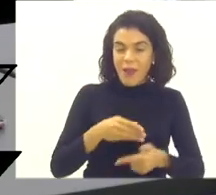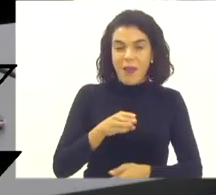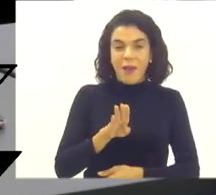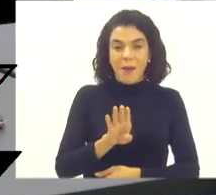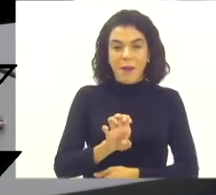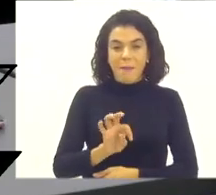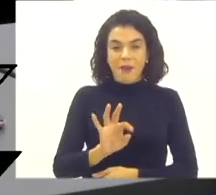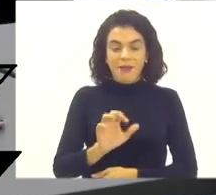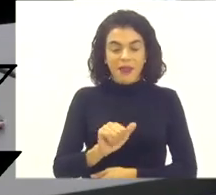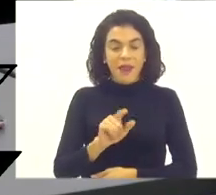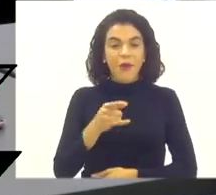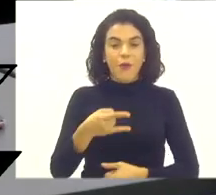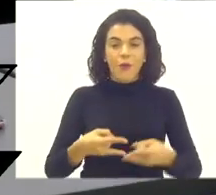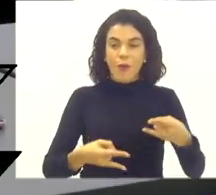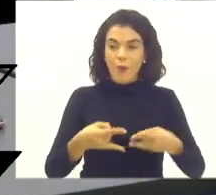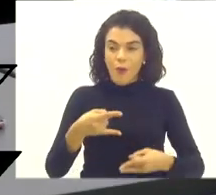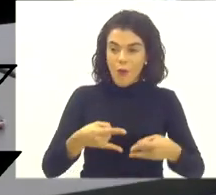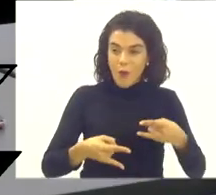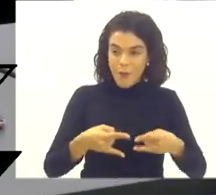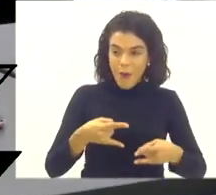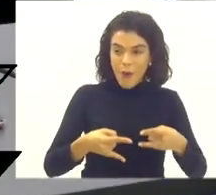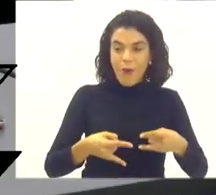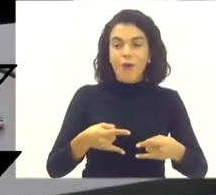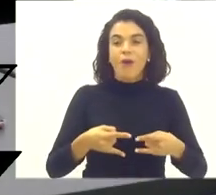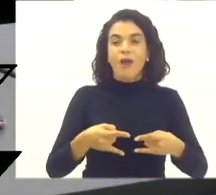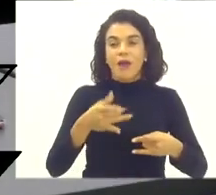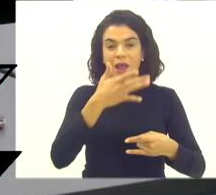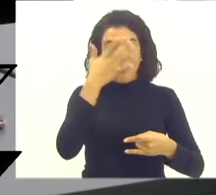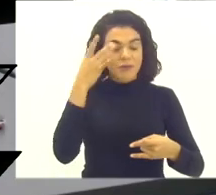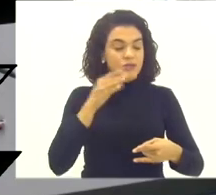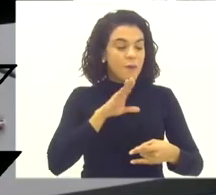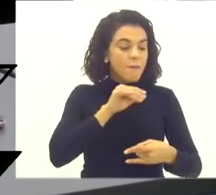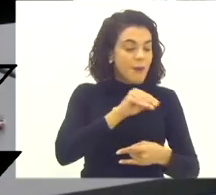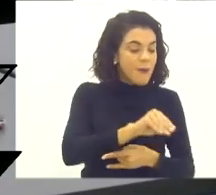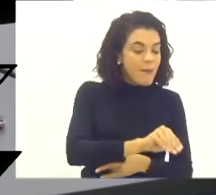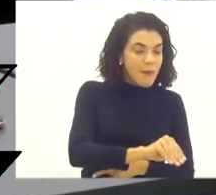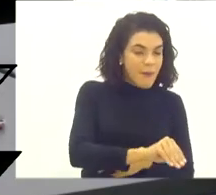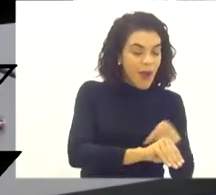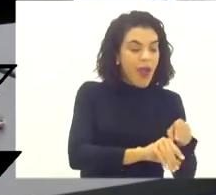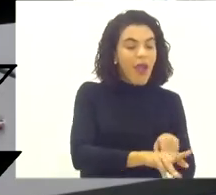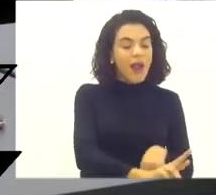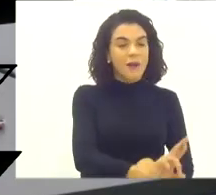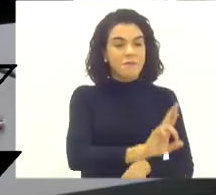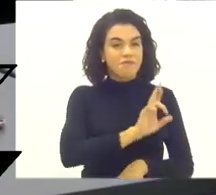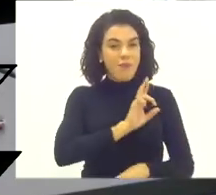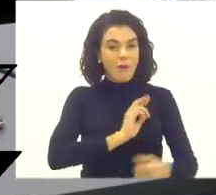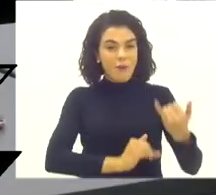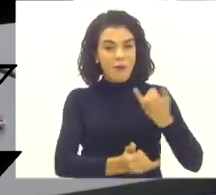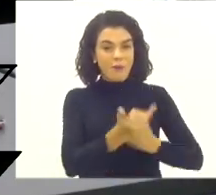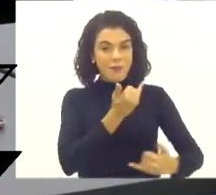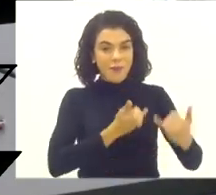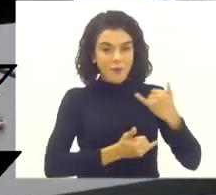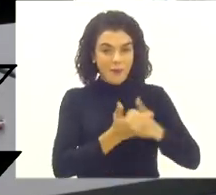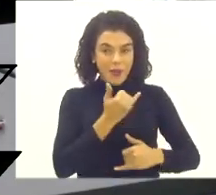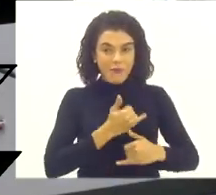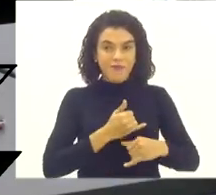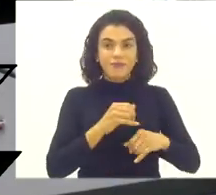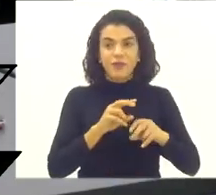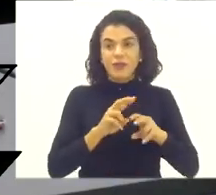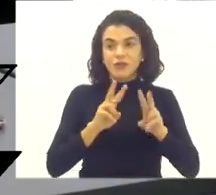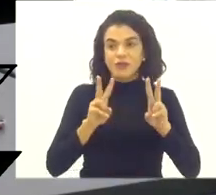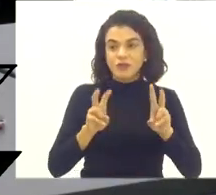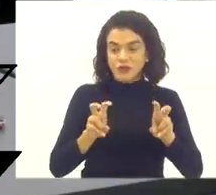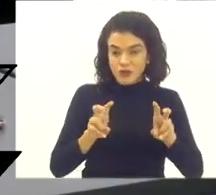é um robô automatizado que ao a pessoa interagir com ela ela traz um banco de dados sobre a atuação da luta